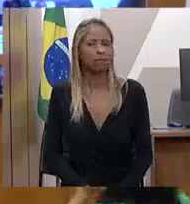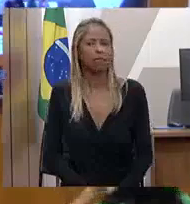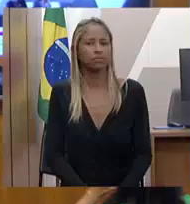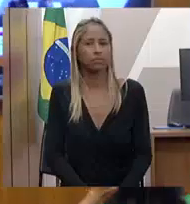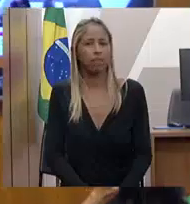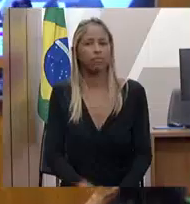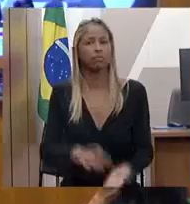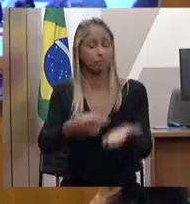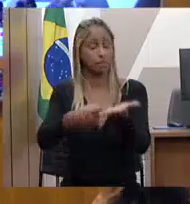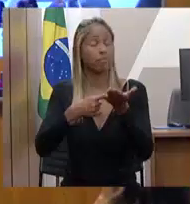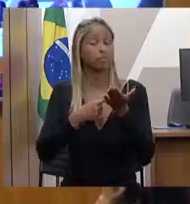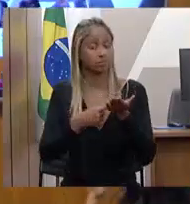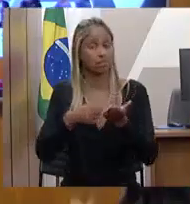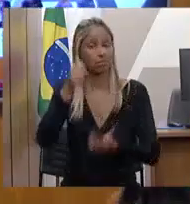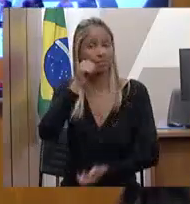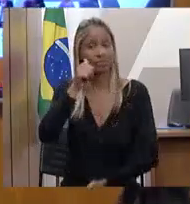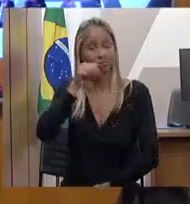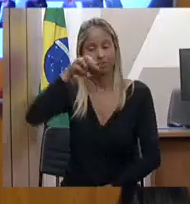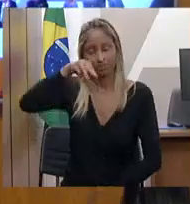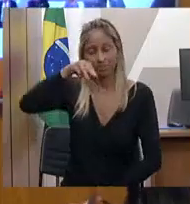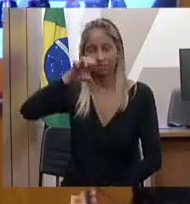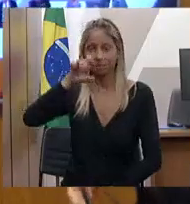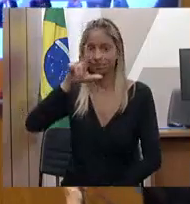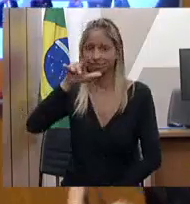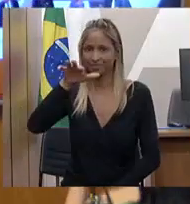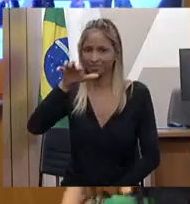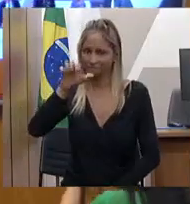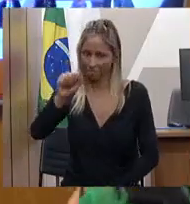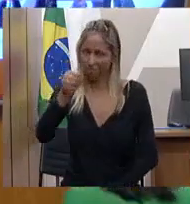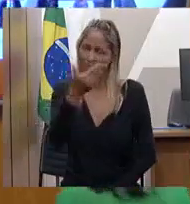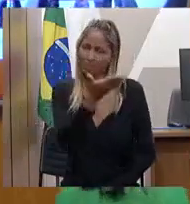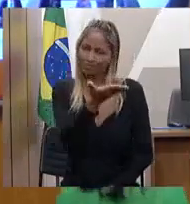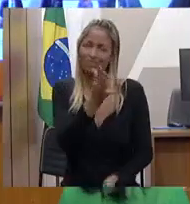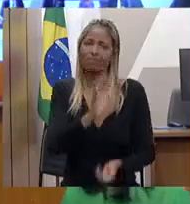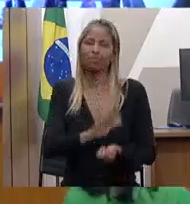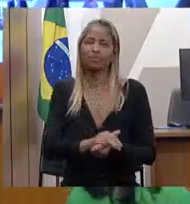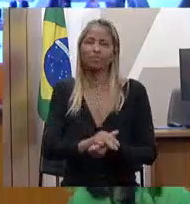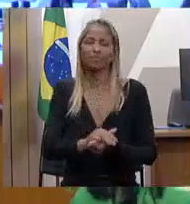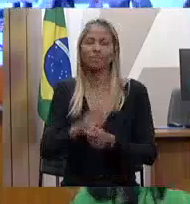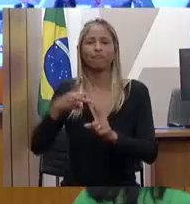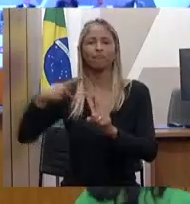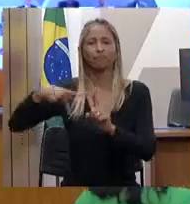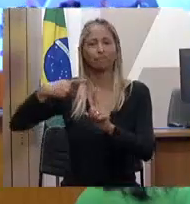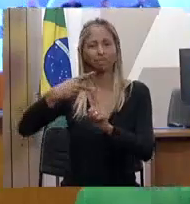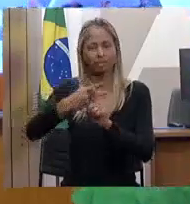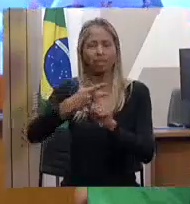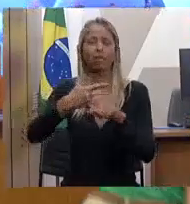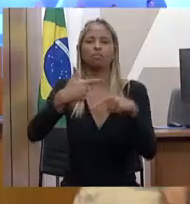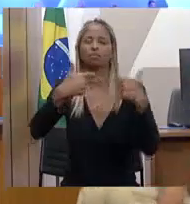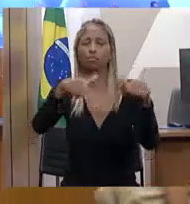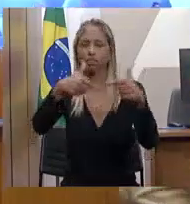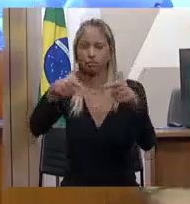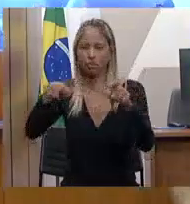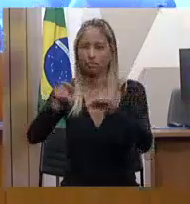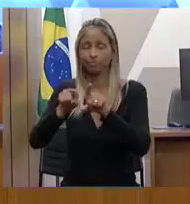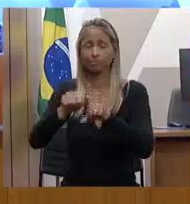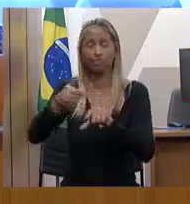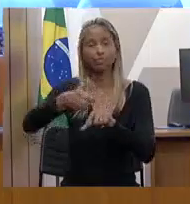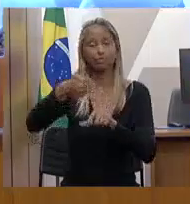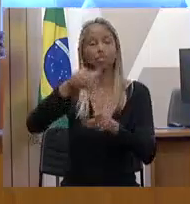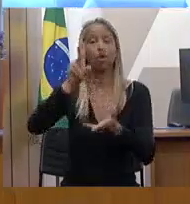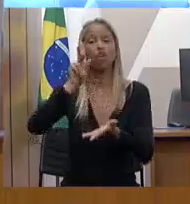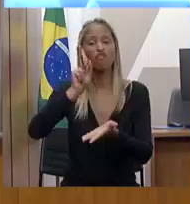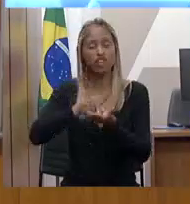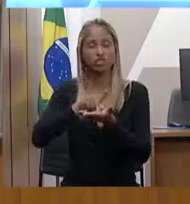convidamos senhora Melina de Souza Fiorini shose procuradora do trabalho titular do Primeiro Ofício geral